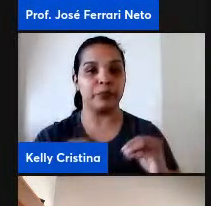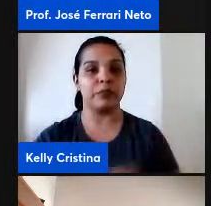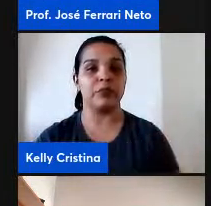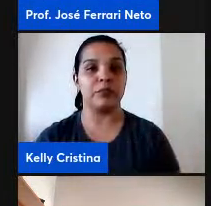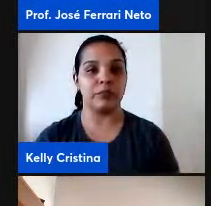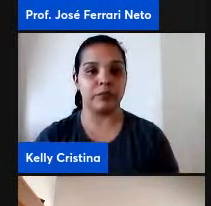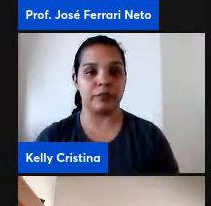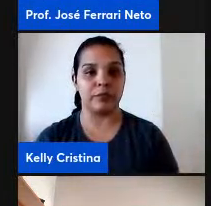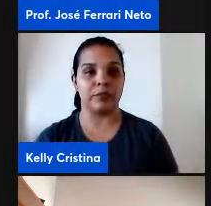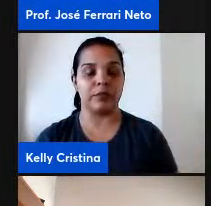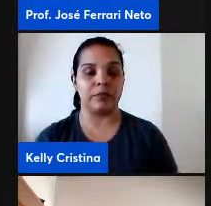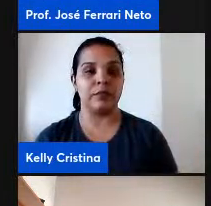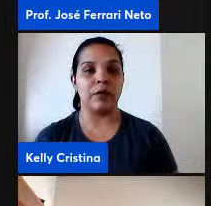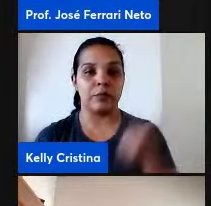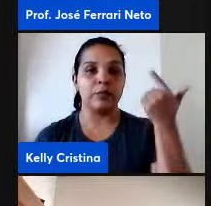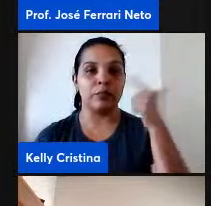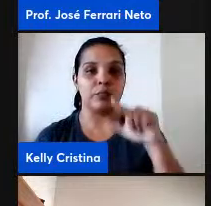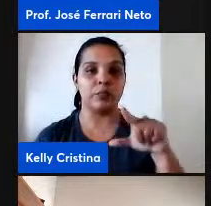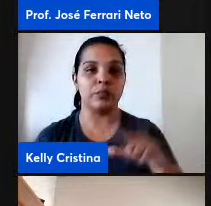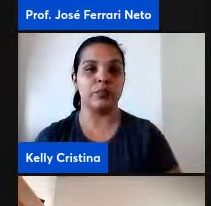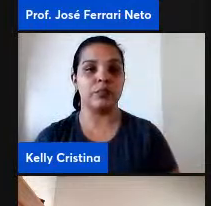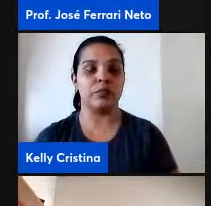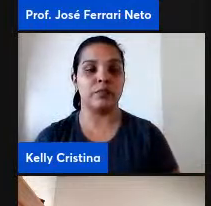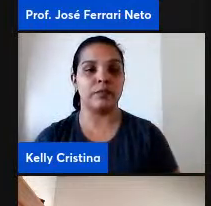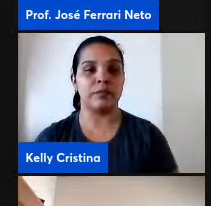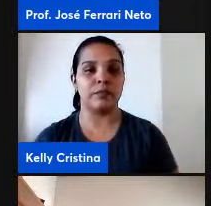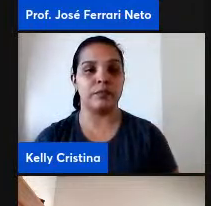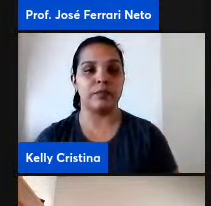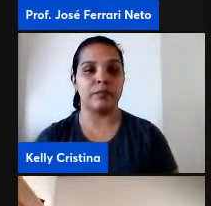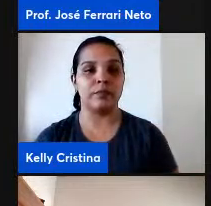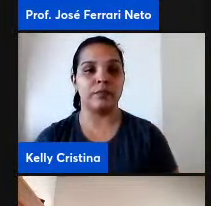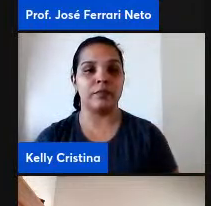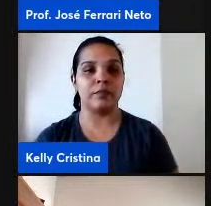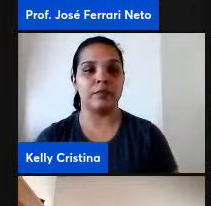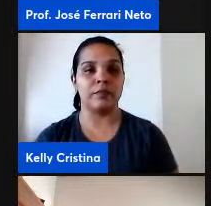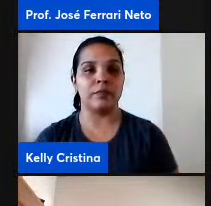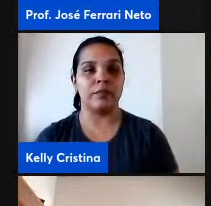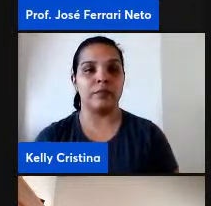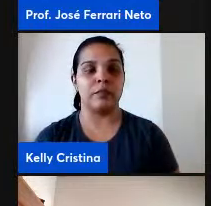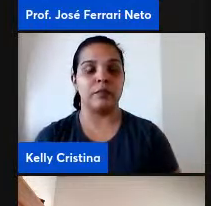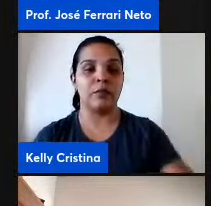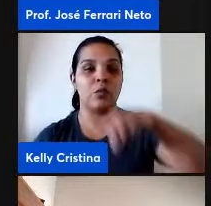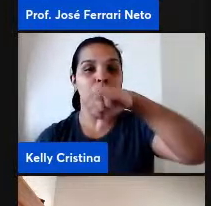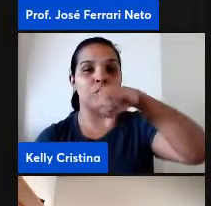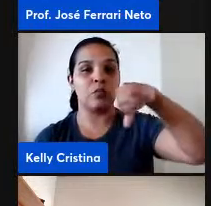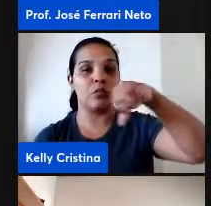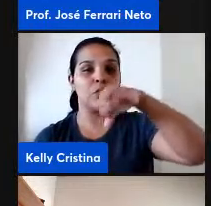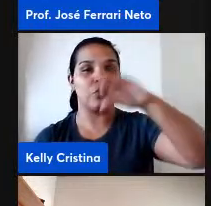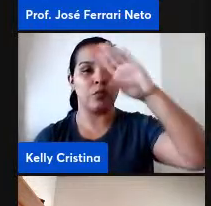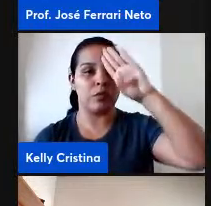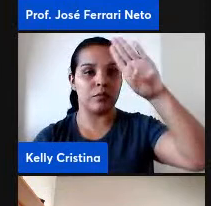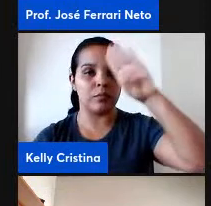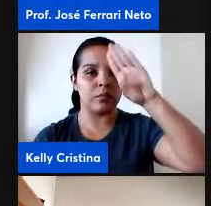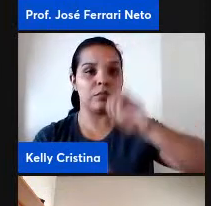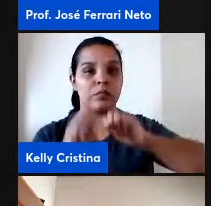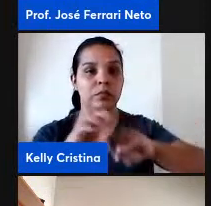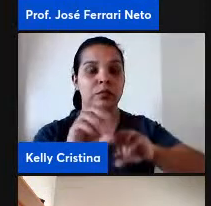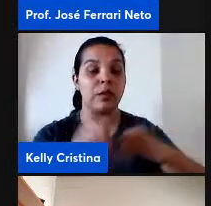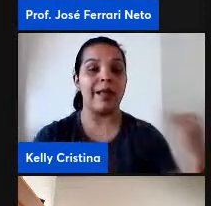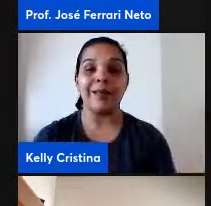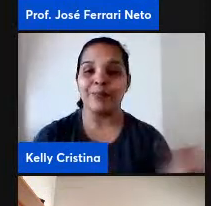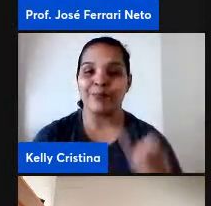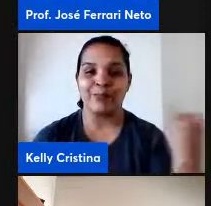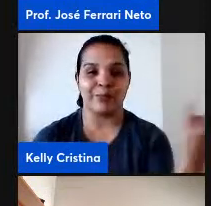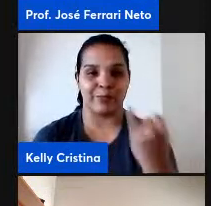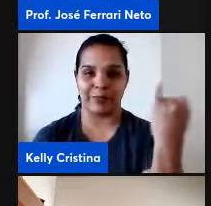Pronto, deu certo. Deu certo. O nono princípio didático de ensino, ele é muito importante,